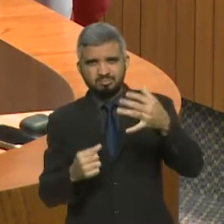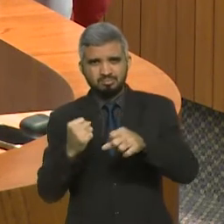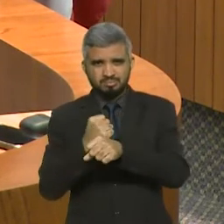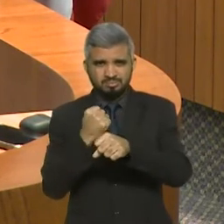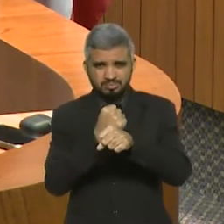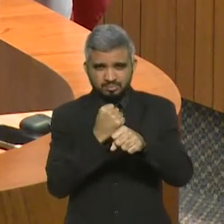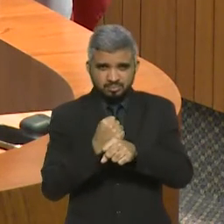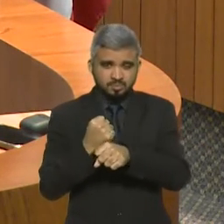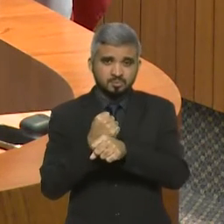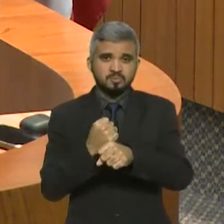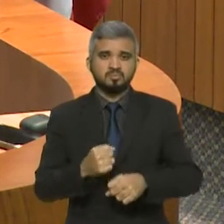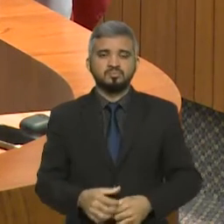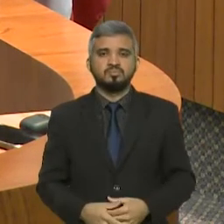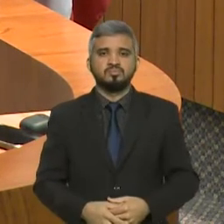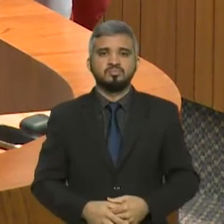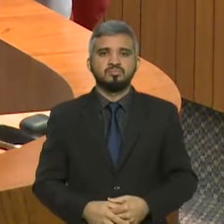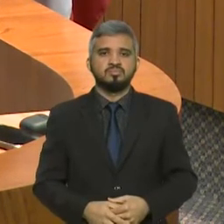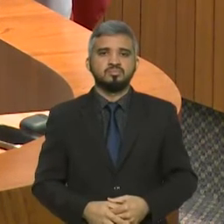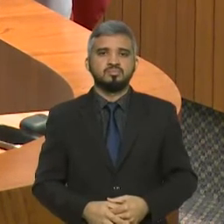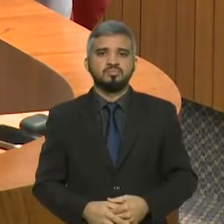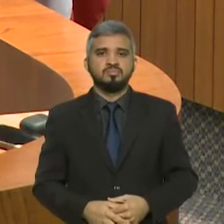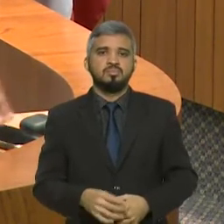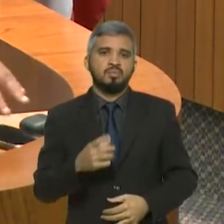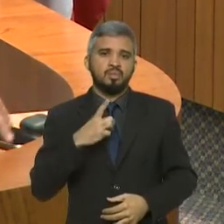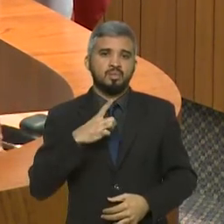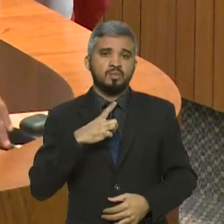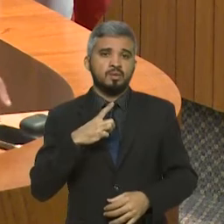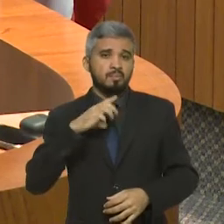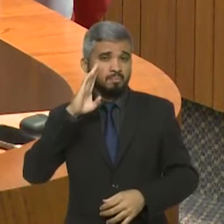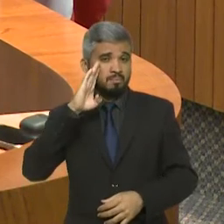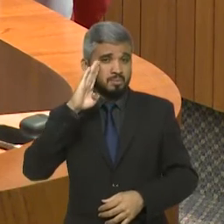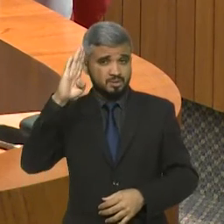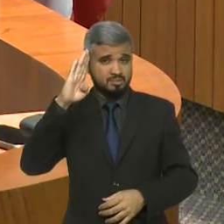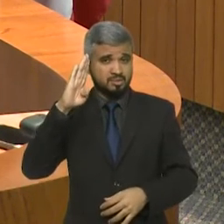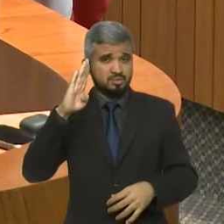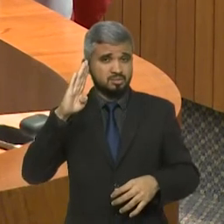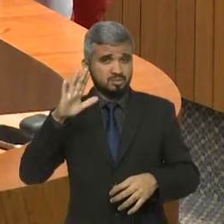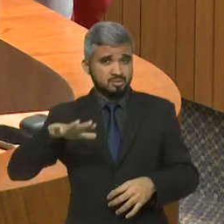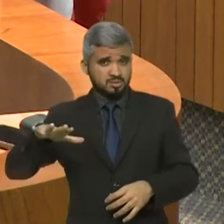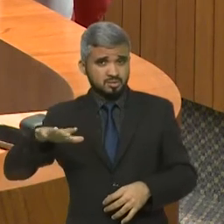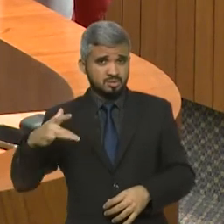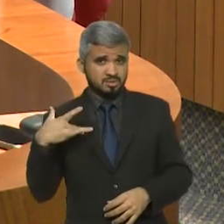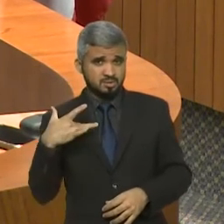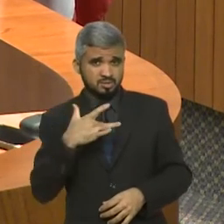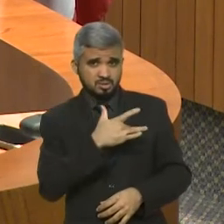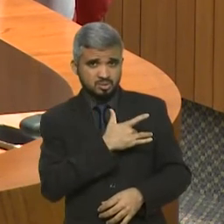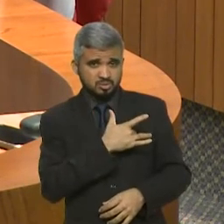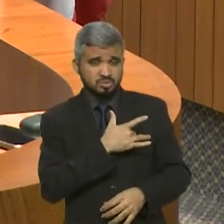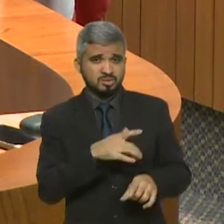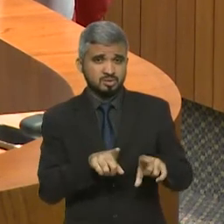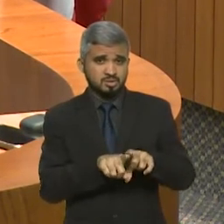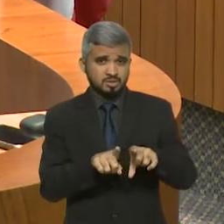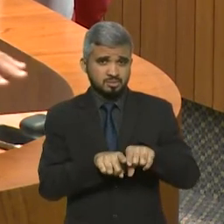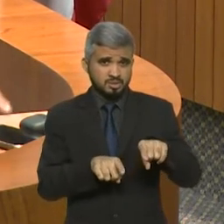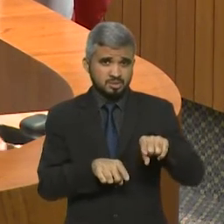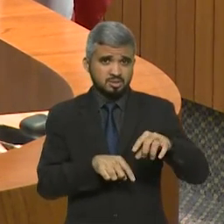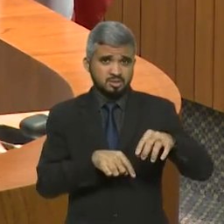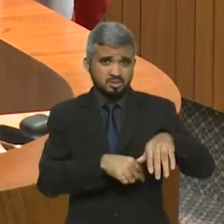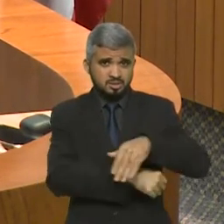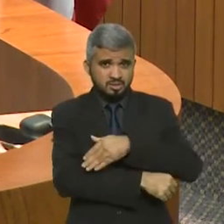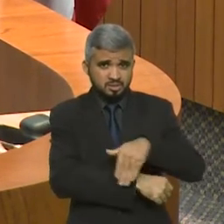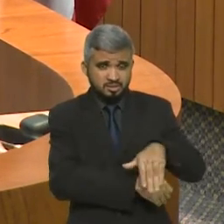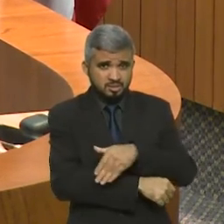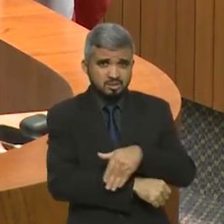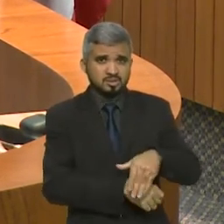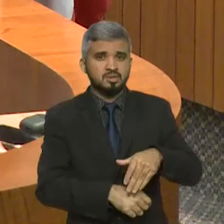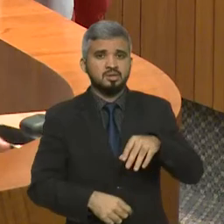Pedreiras, né, a gente tira como base, tanto na área da saúde, como a massa viária de asfalto, né, que está lá